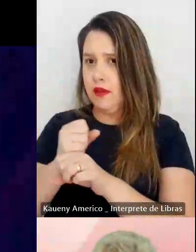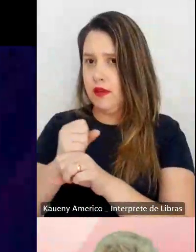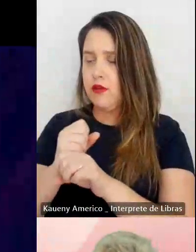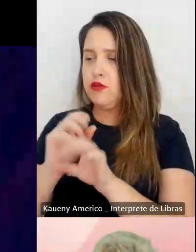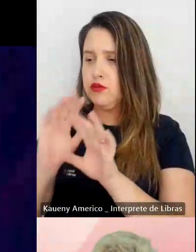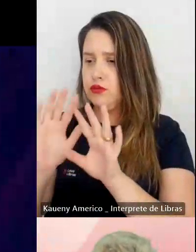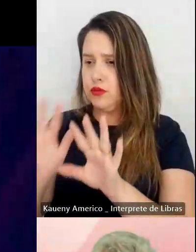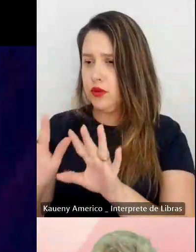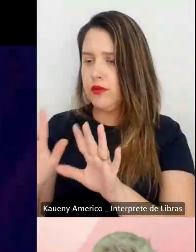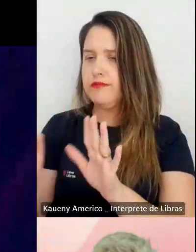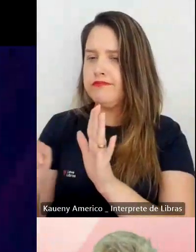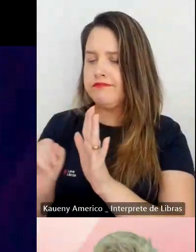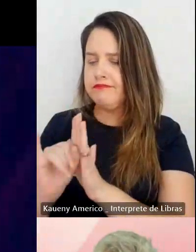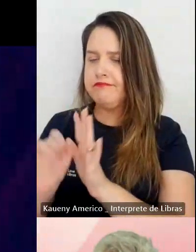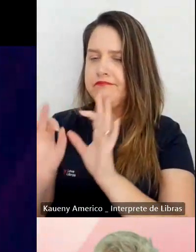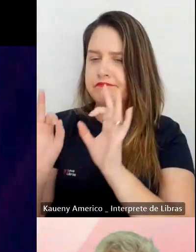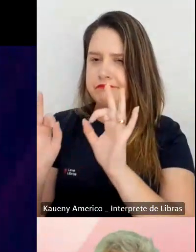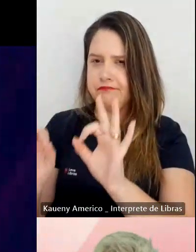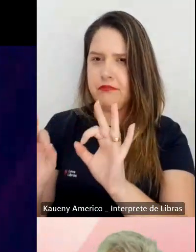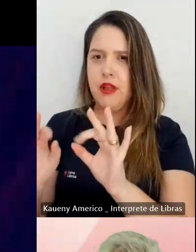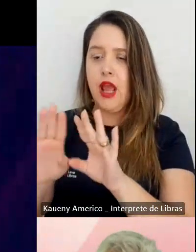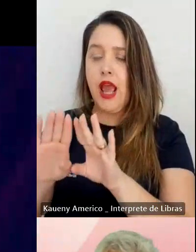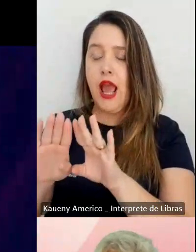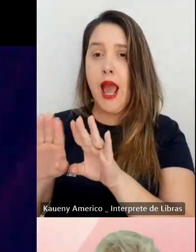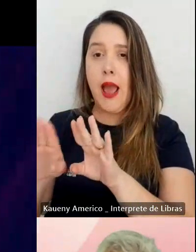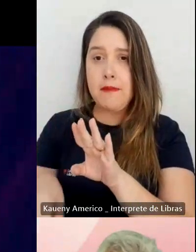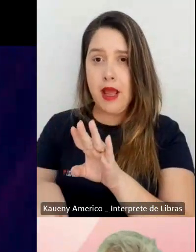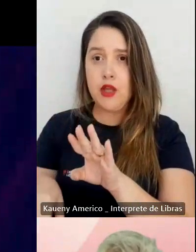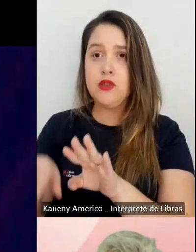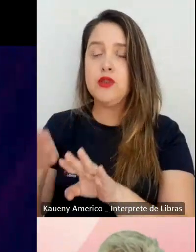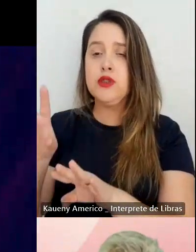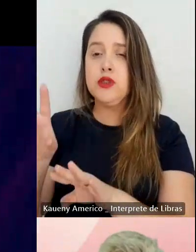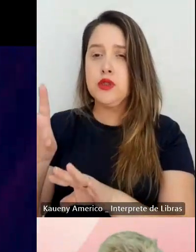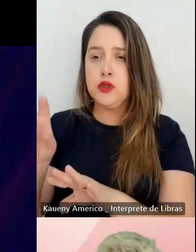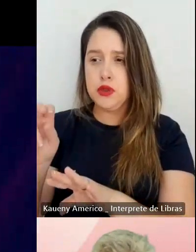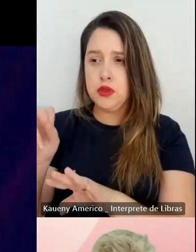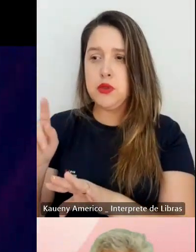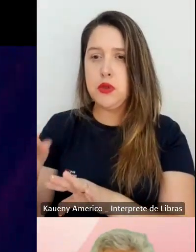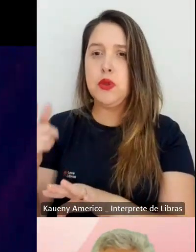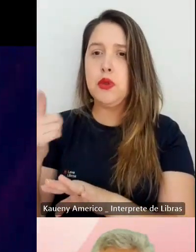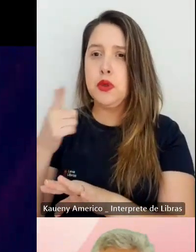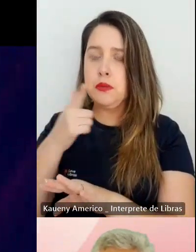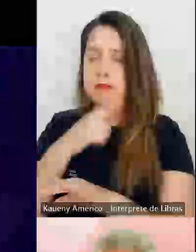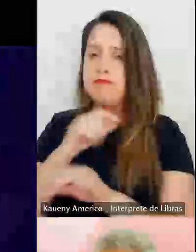modificáveis. Então, abaixo de 50 são pacientes que a gente tem que ficar realmente mais alerta.